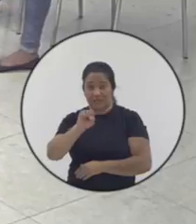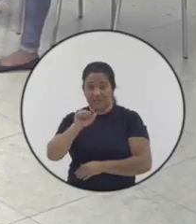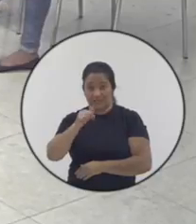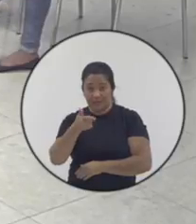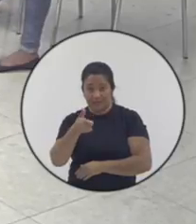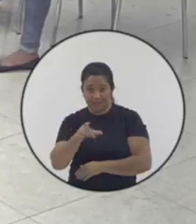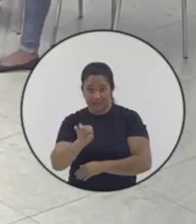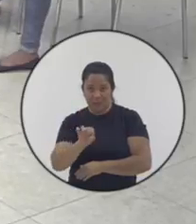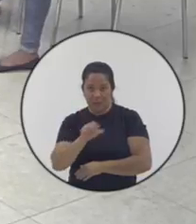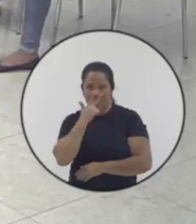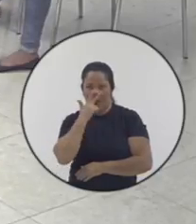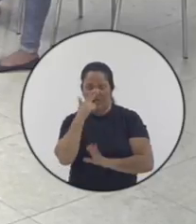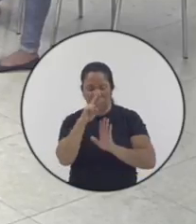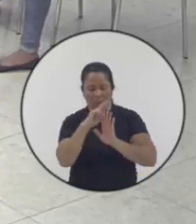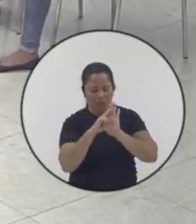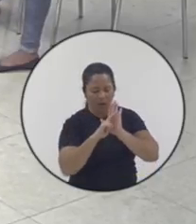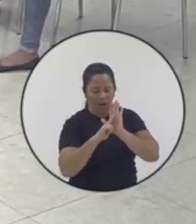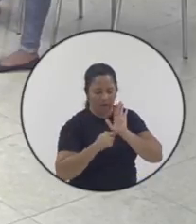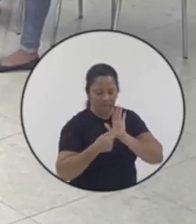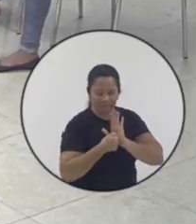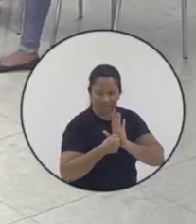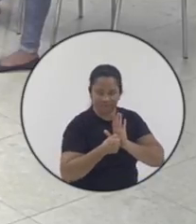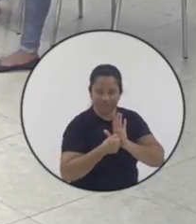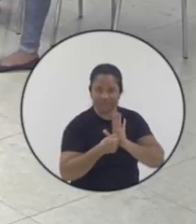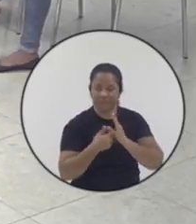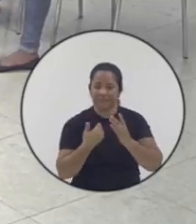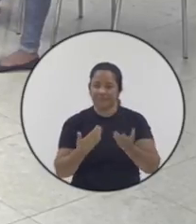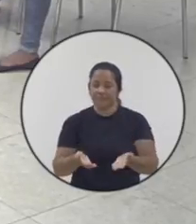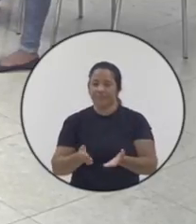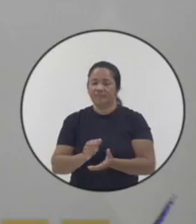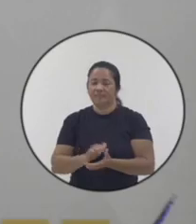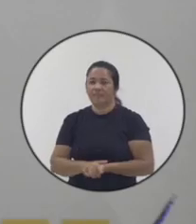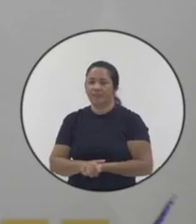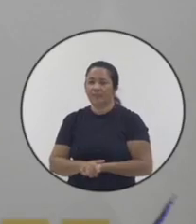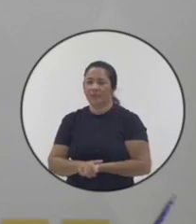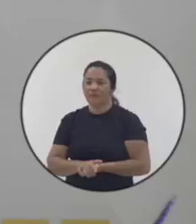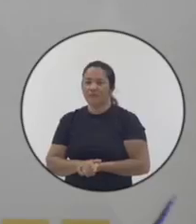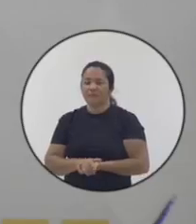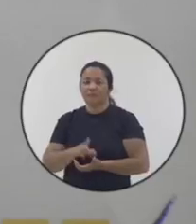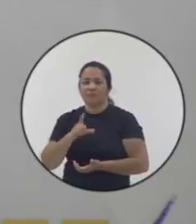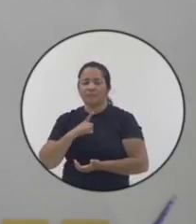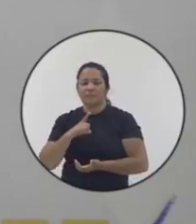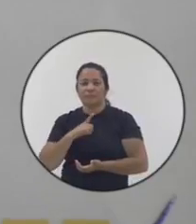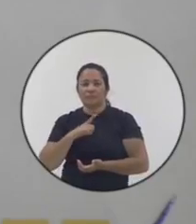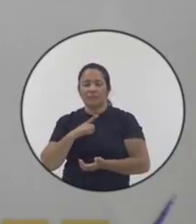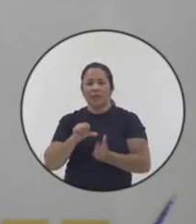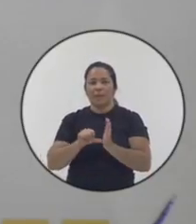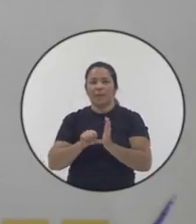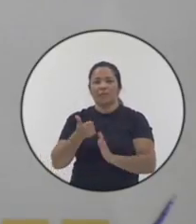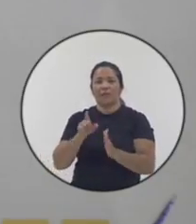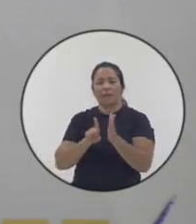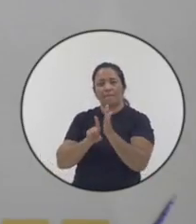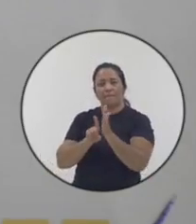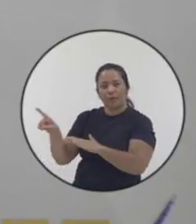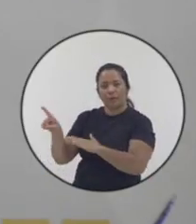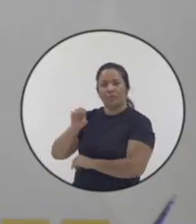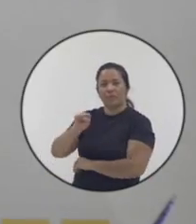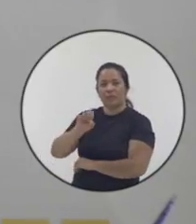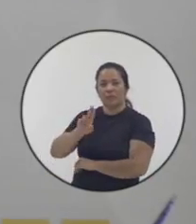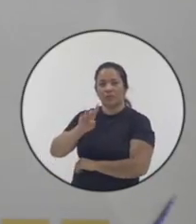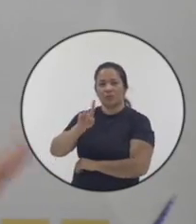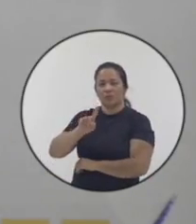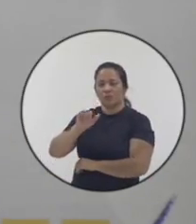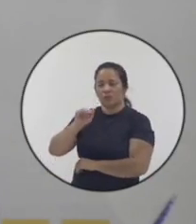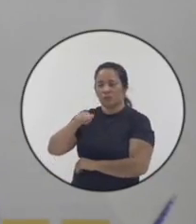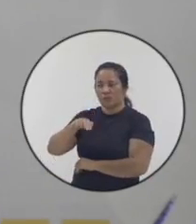nosso debate, nós temos a participação das pessoas que estão em casa. Temos uma primeira pergunta que é direcionada para a Suzana, mas